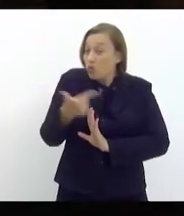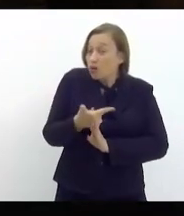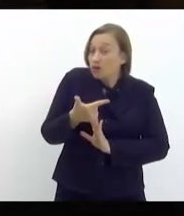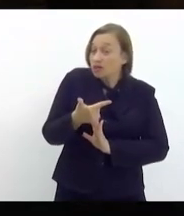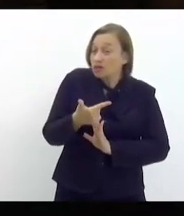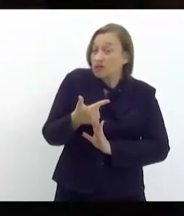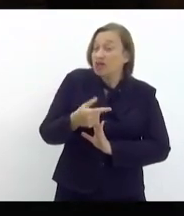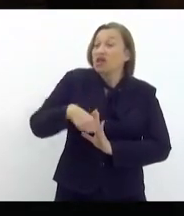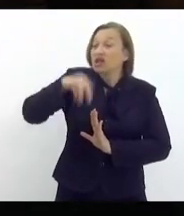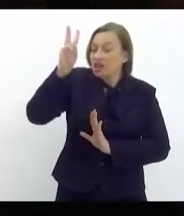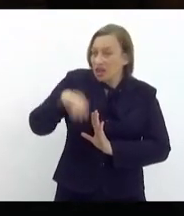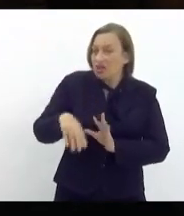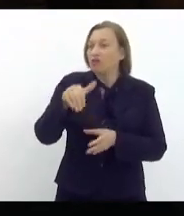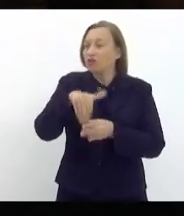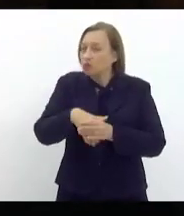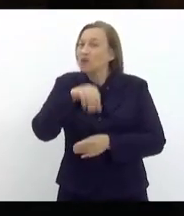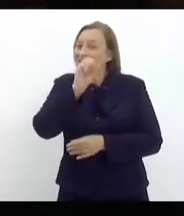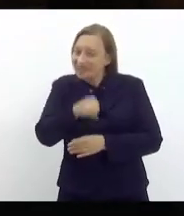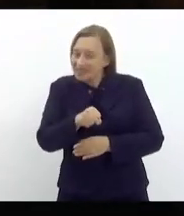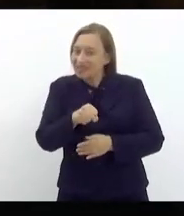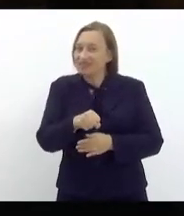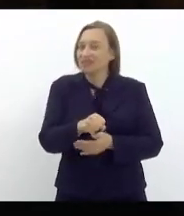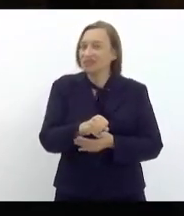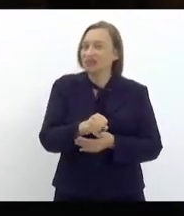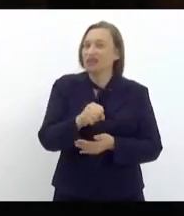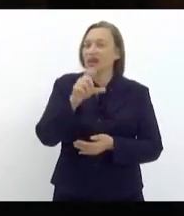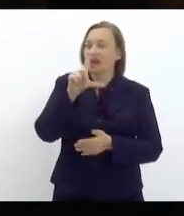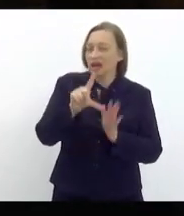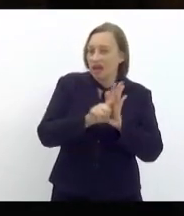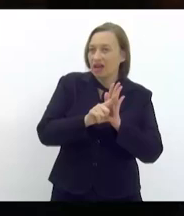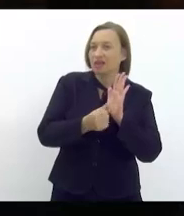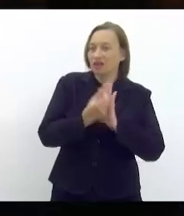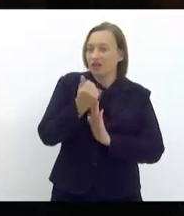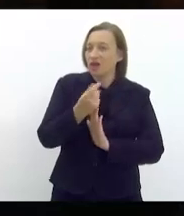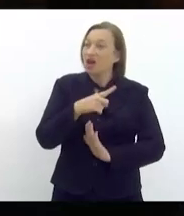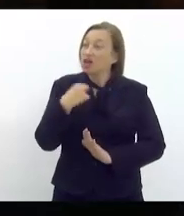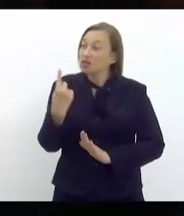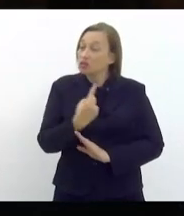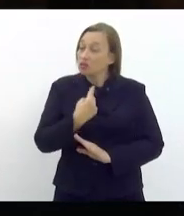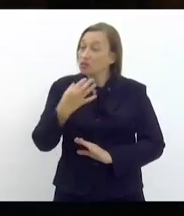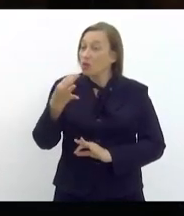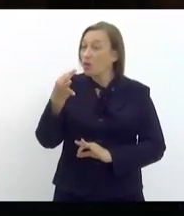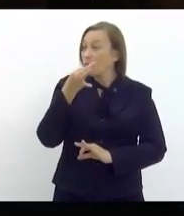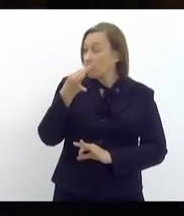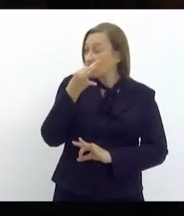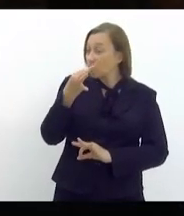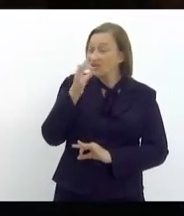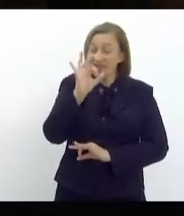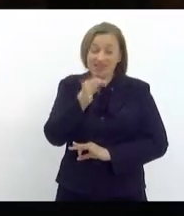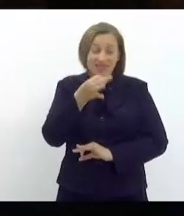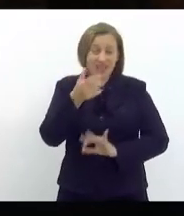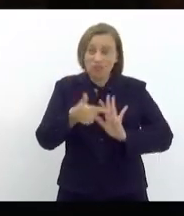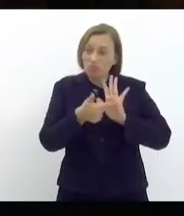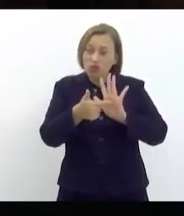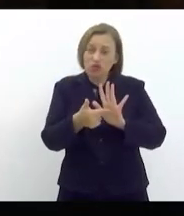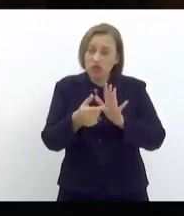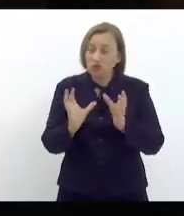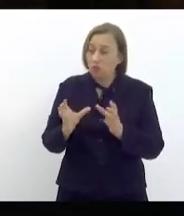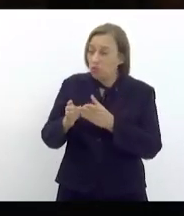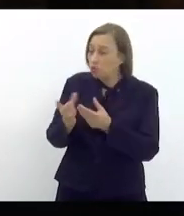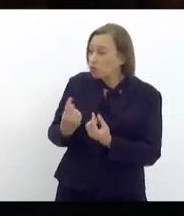votou sim a LDO as nossas divergências são colocadas de maneira muito concreta enquanto oposição